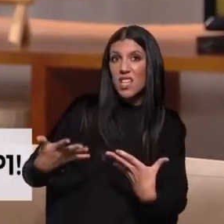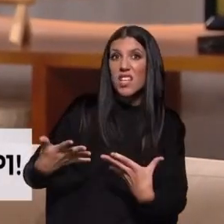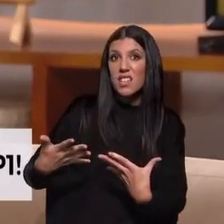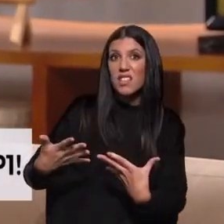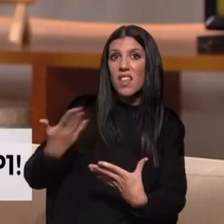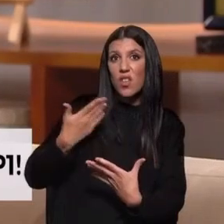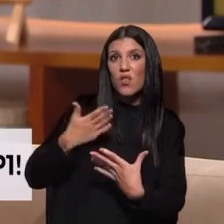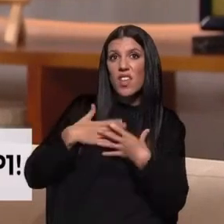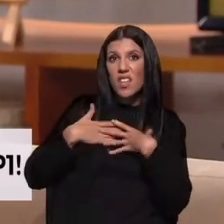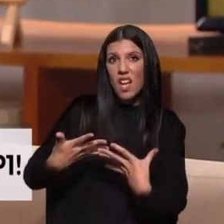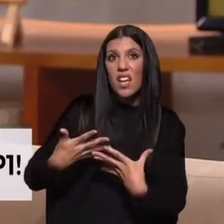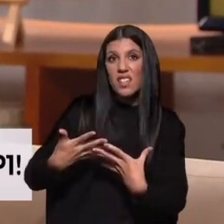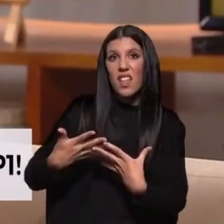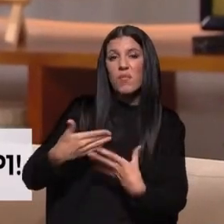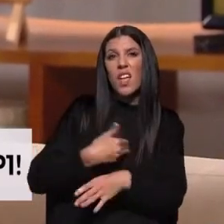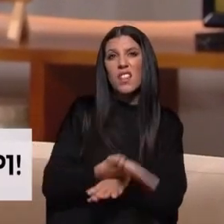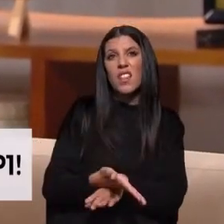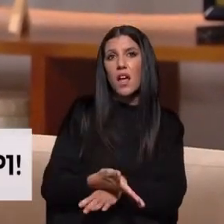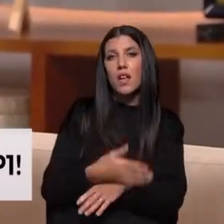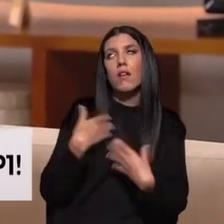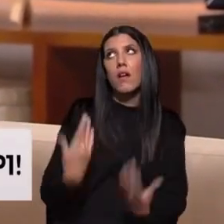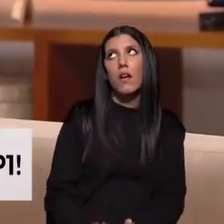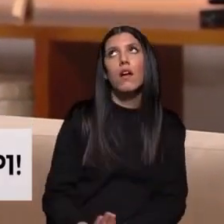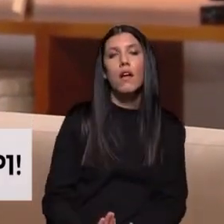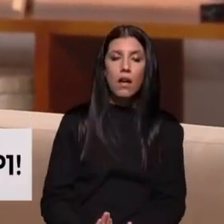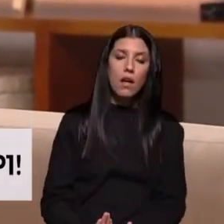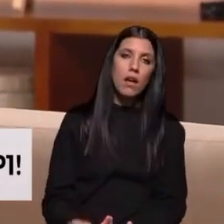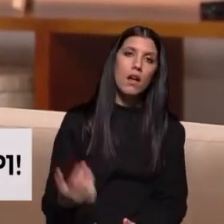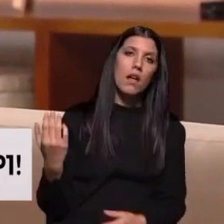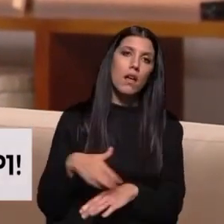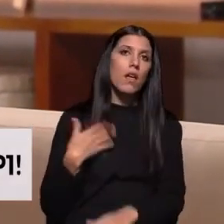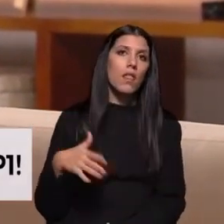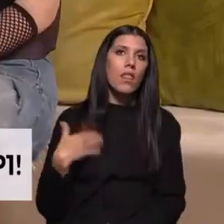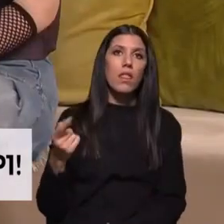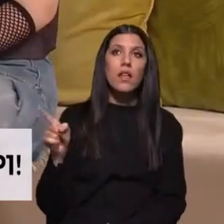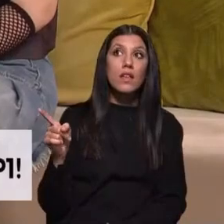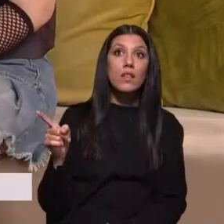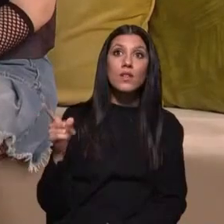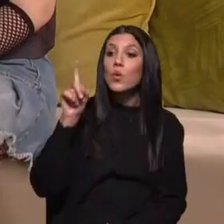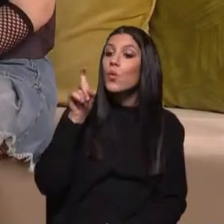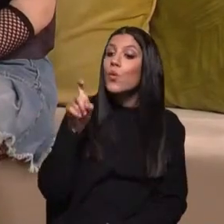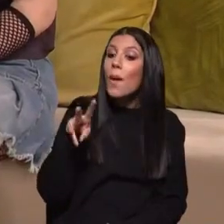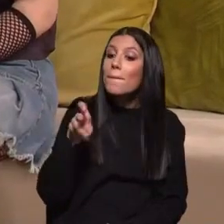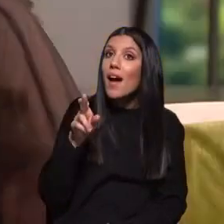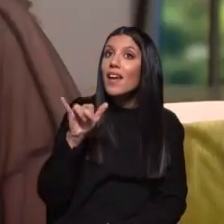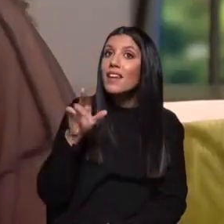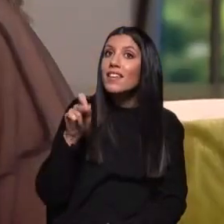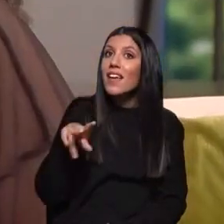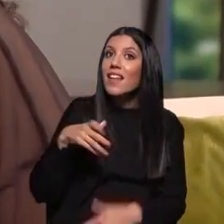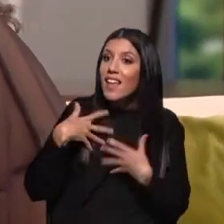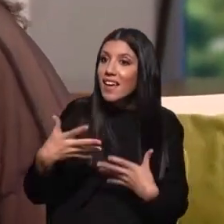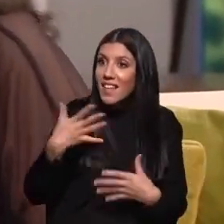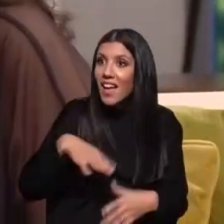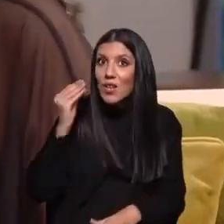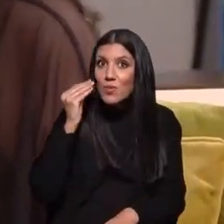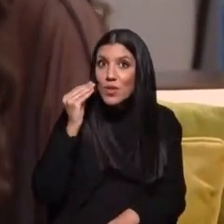direito de estar cansada porque Sim. já é muito tarde. Sim. Começa a ficar mole e se calhar já não apetece subir ao palco e tu fazes... Mariana, estás cansada? Queres um